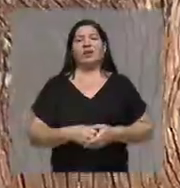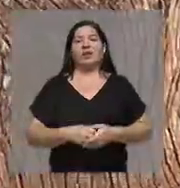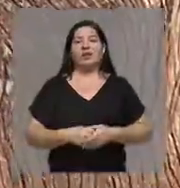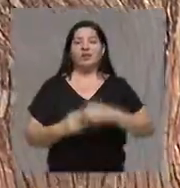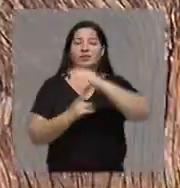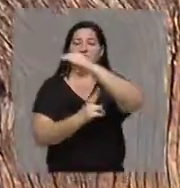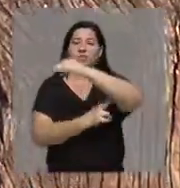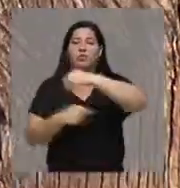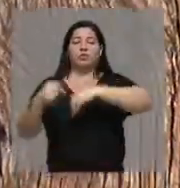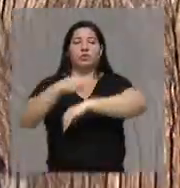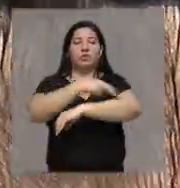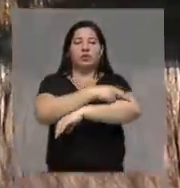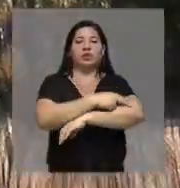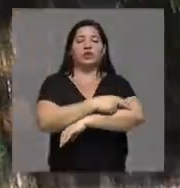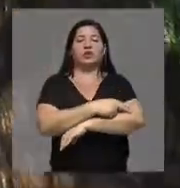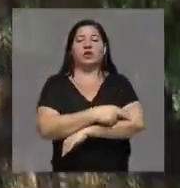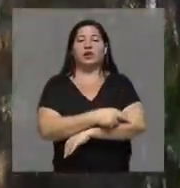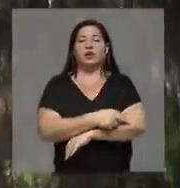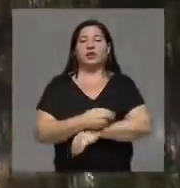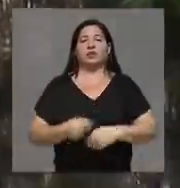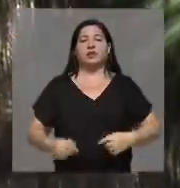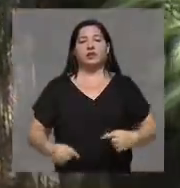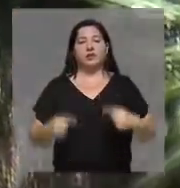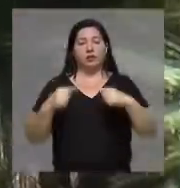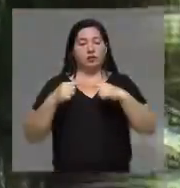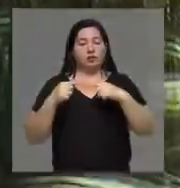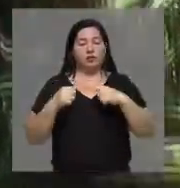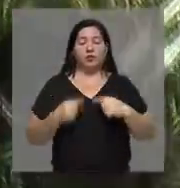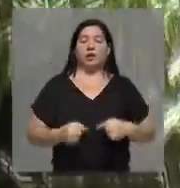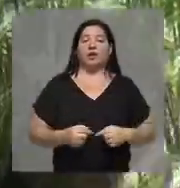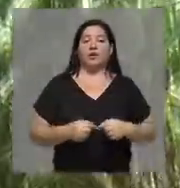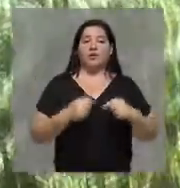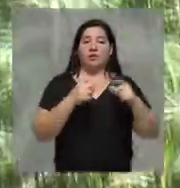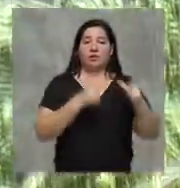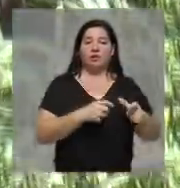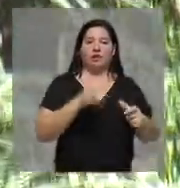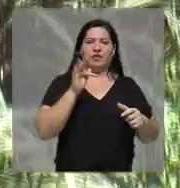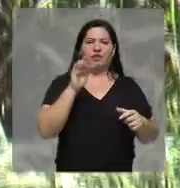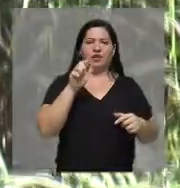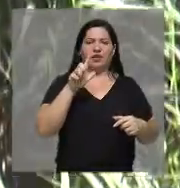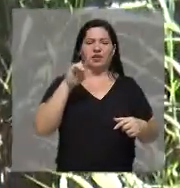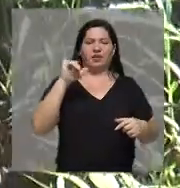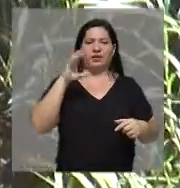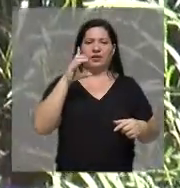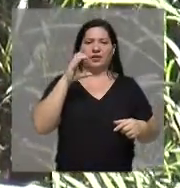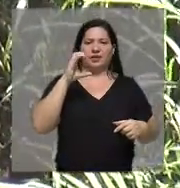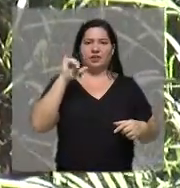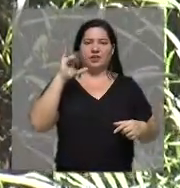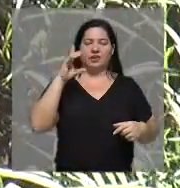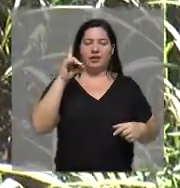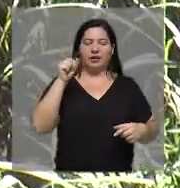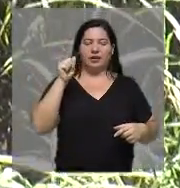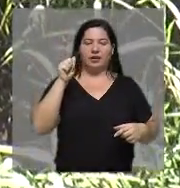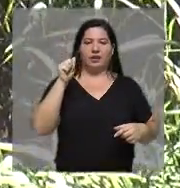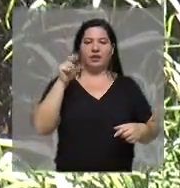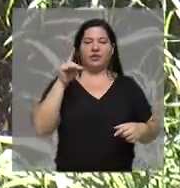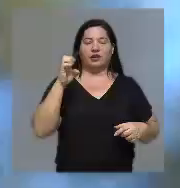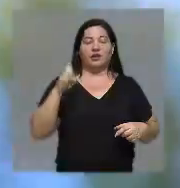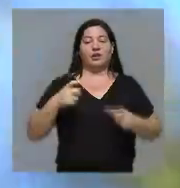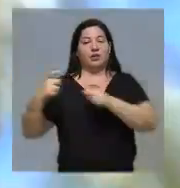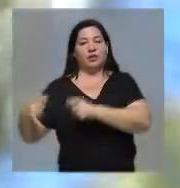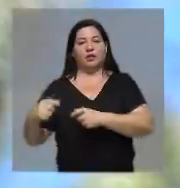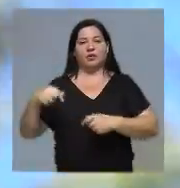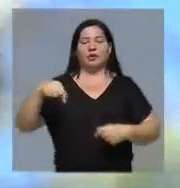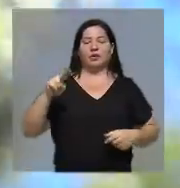Felicidade ao Jardim Quebec, que era necessário. Por quê? Aqui tem até alguns postes de iluminação, mas não funcionam, né?